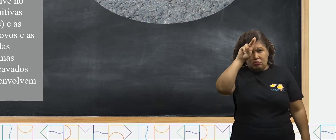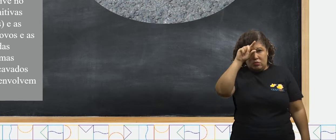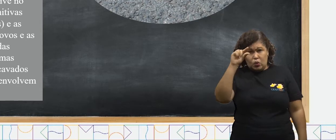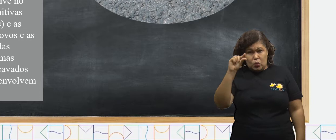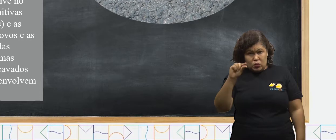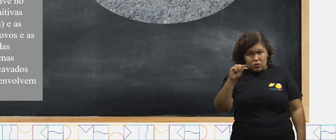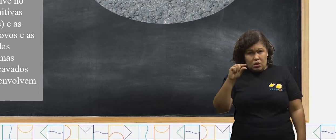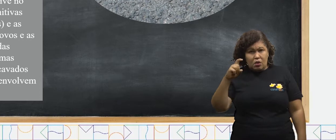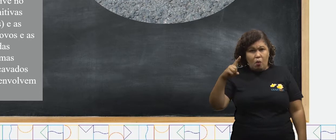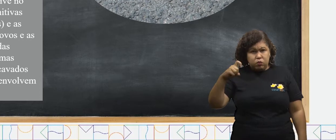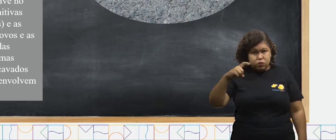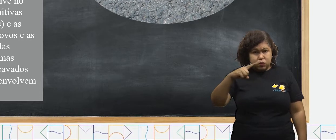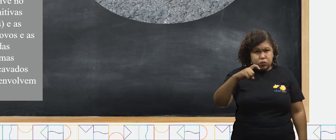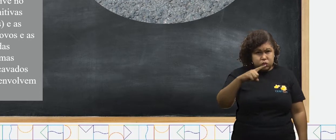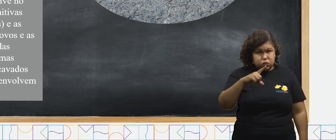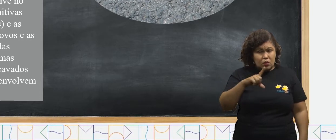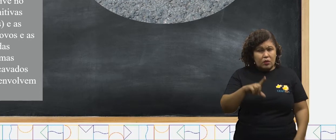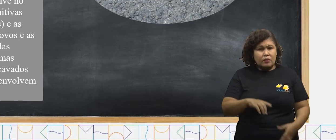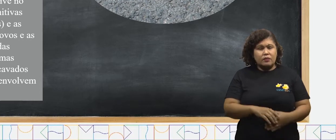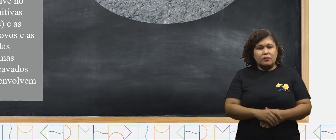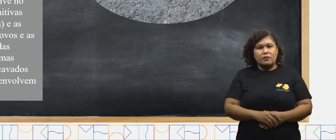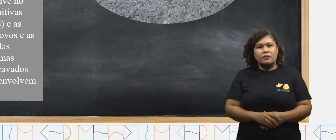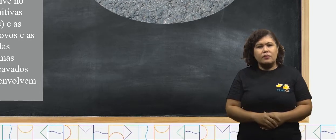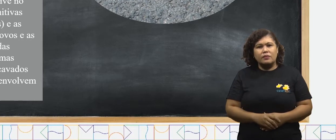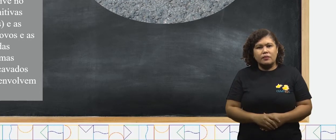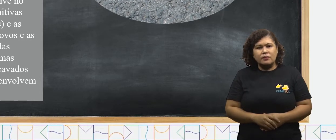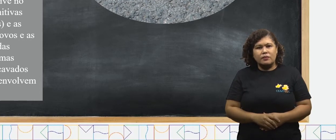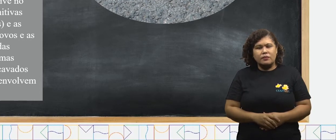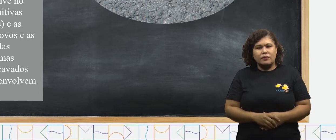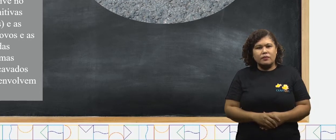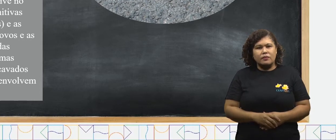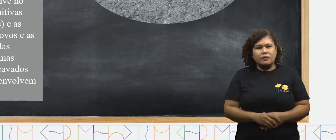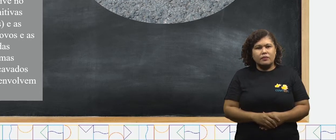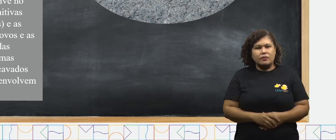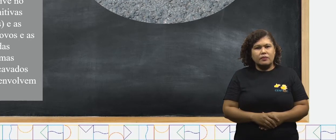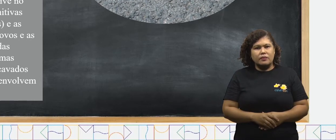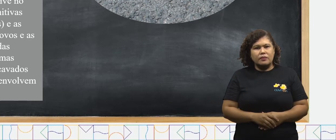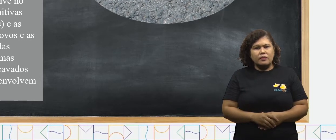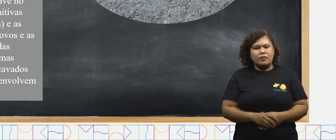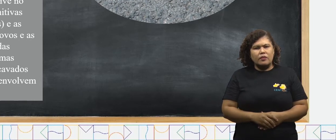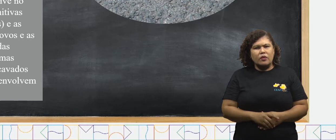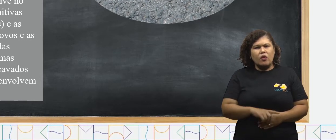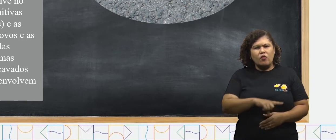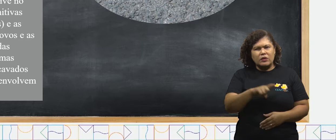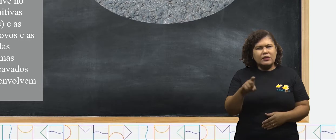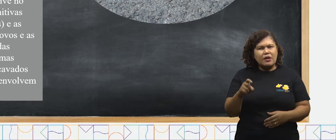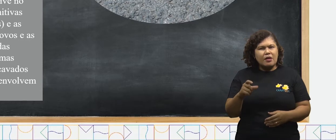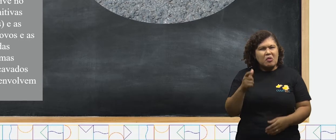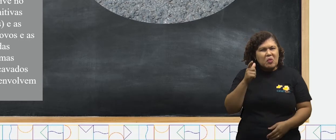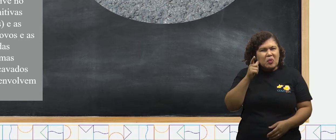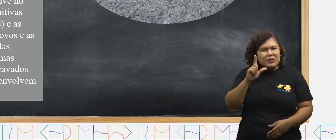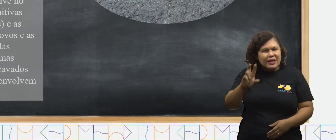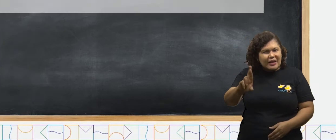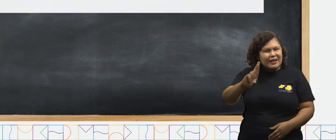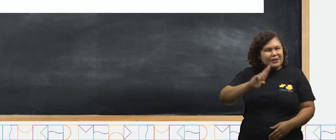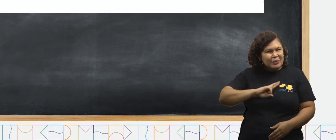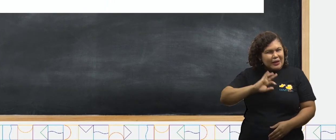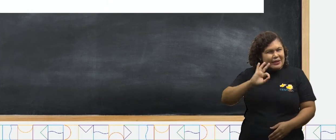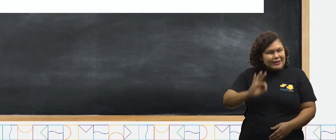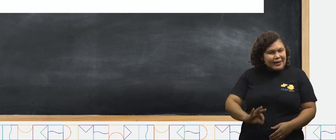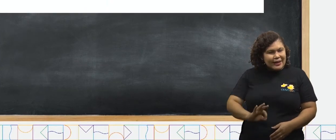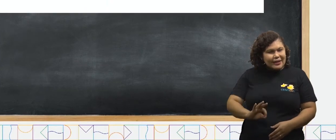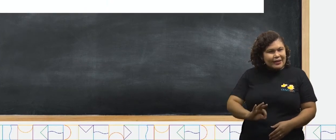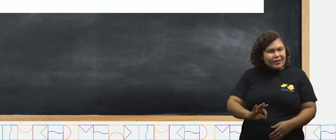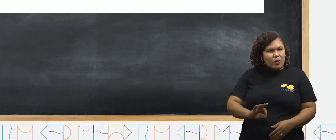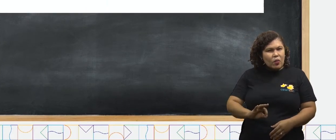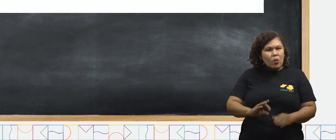insetos, larvas de insetos e vermes da terra. Consegue responder agora a pergunta?